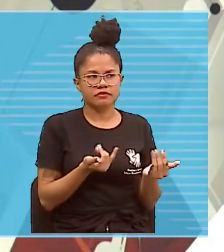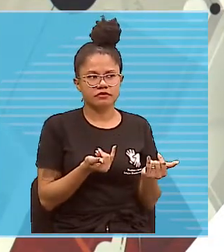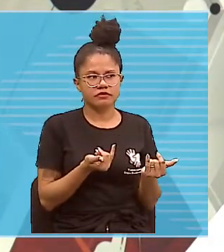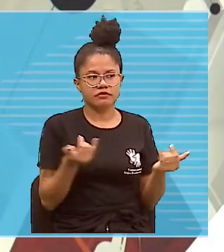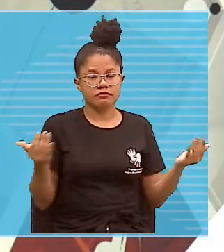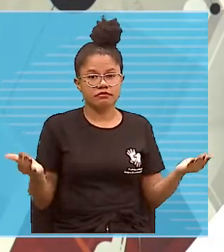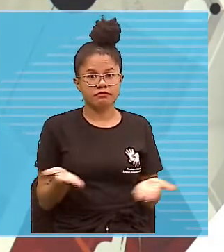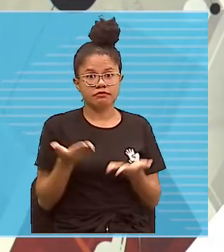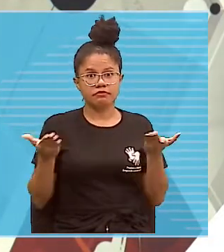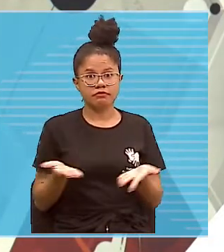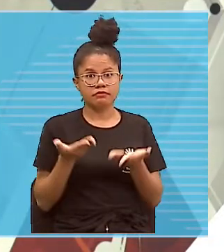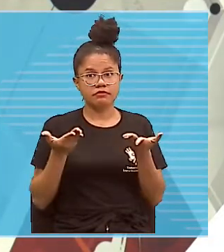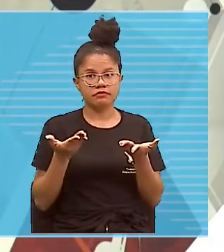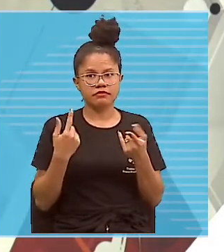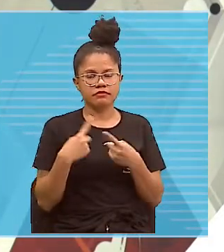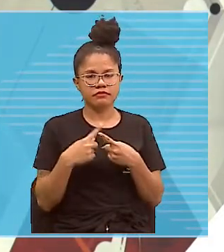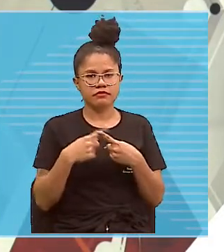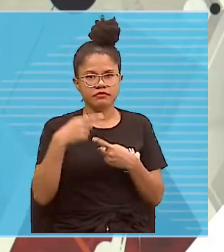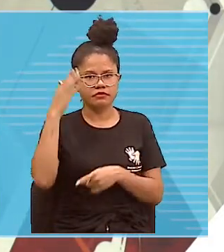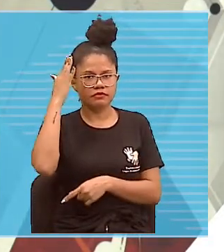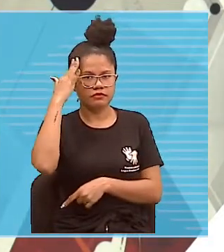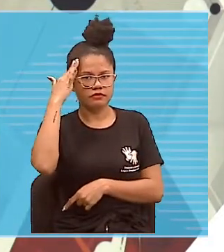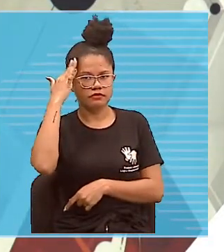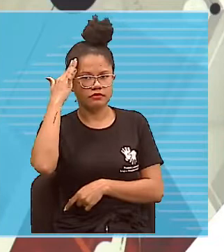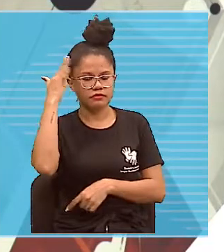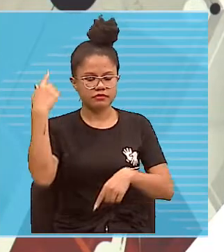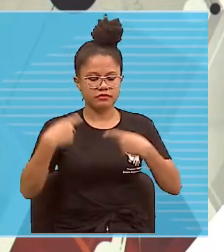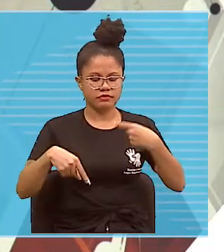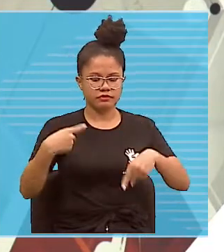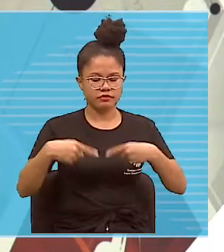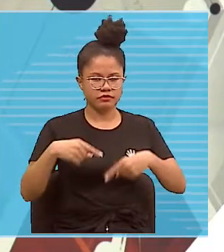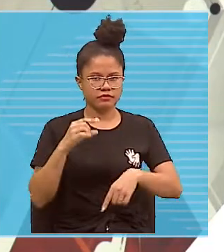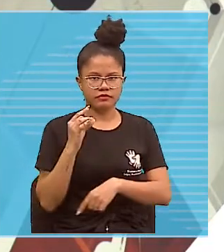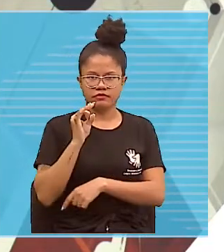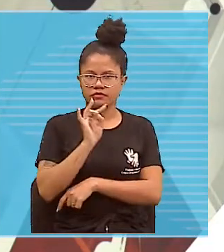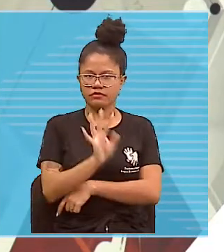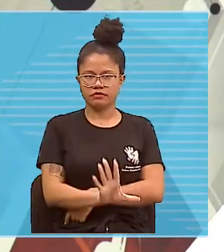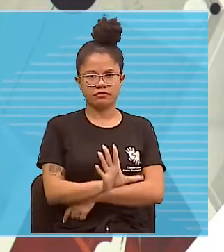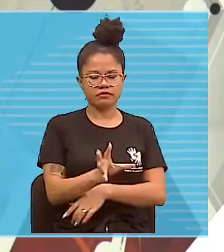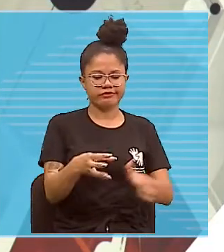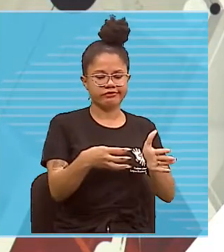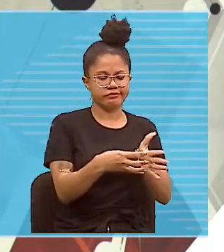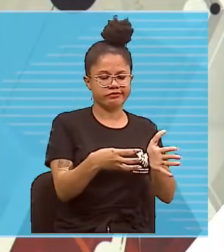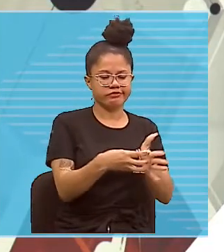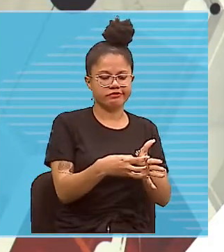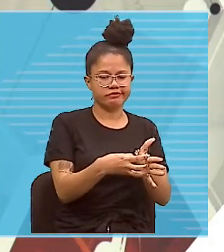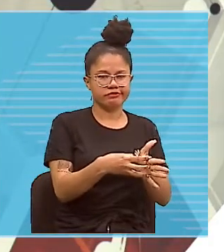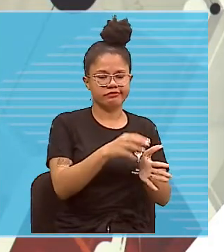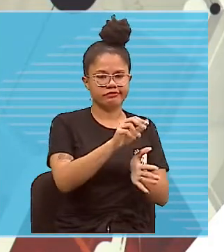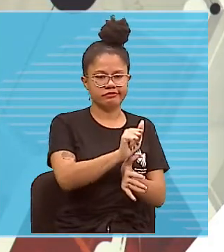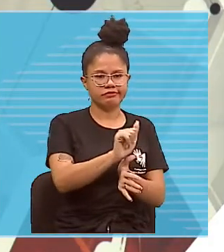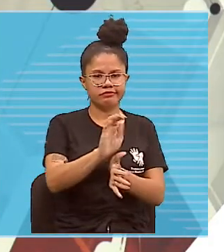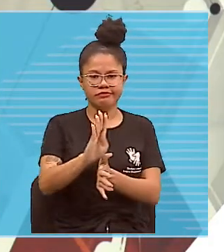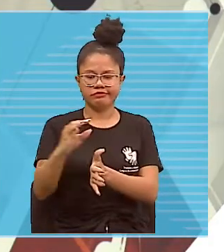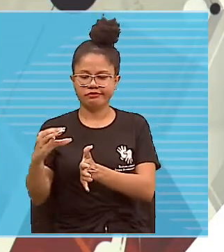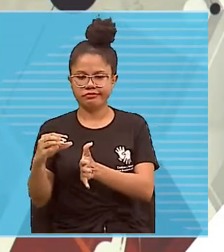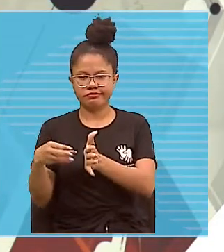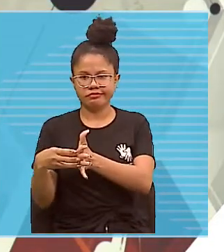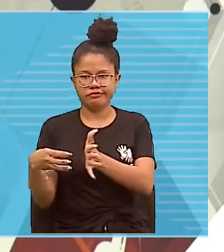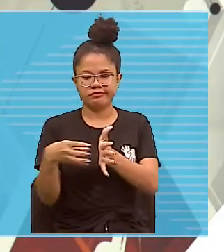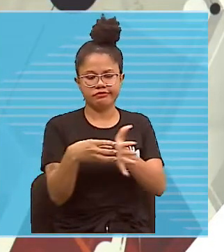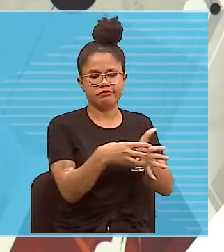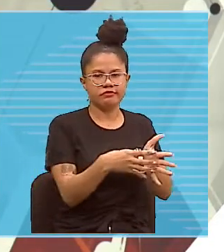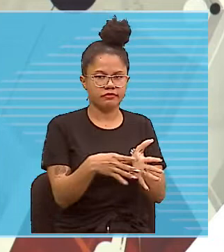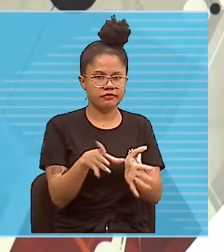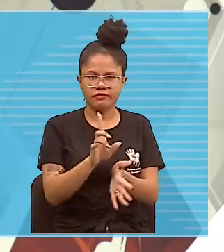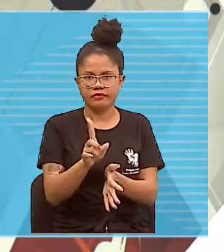de política não é só uma questão de ser do partido A, B ou C. Não. Entender